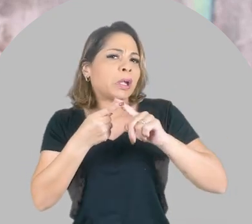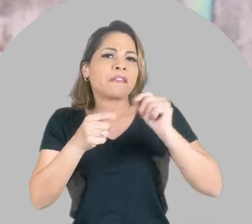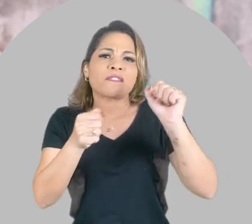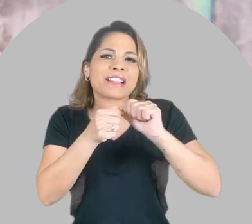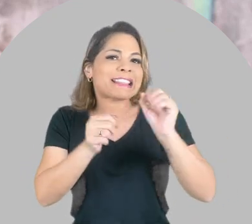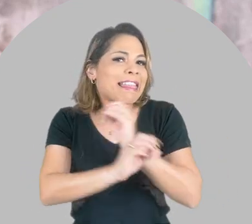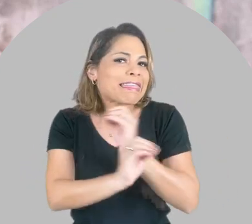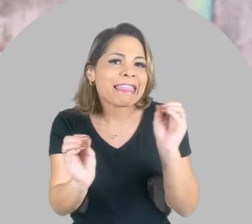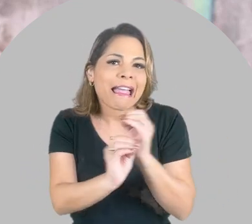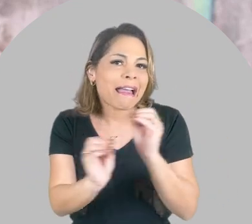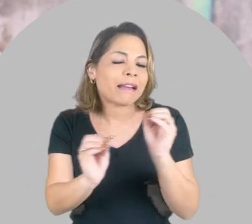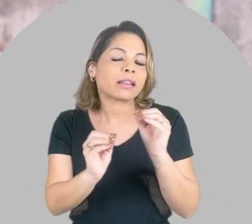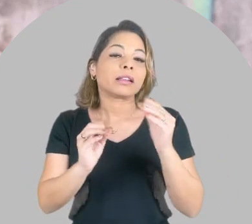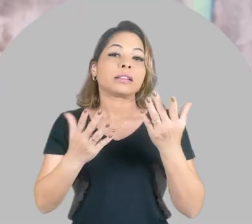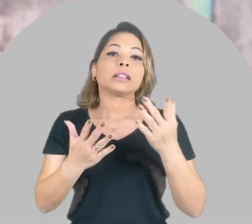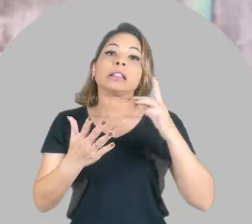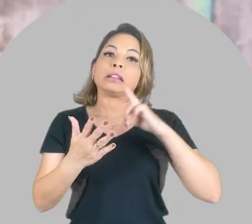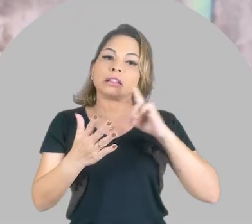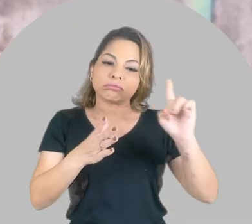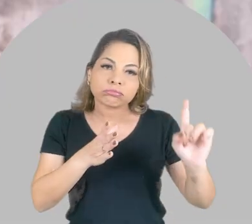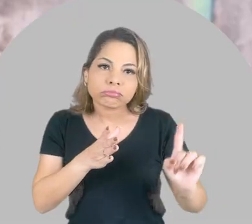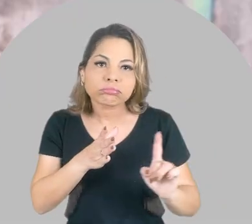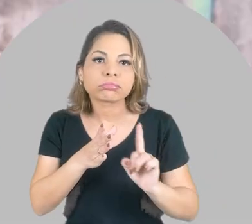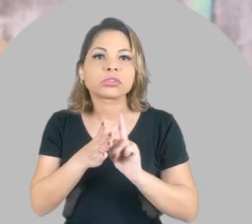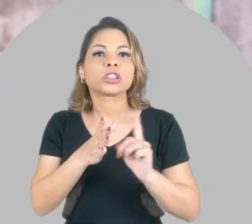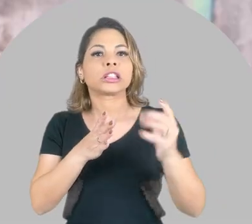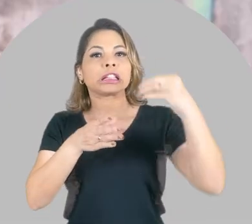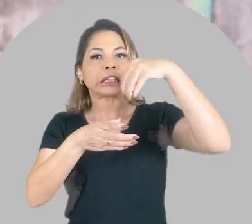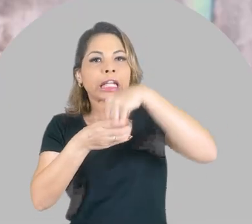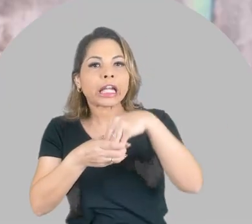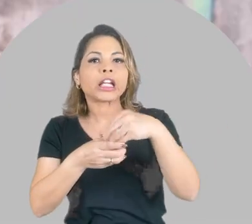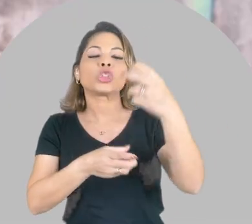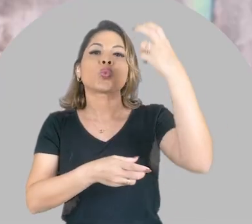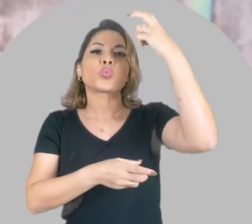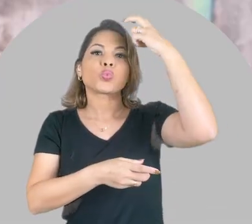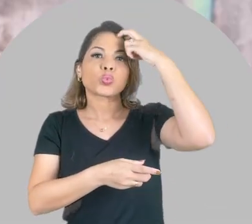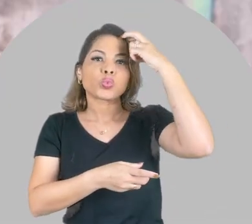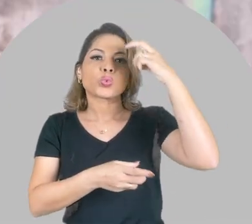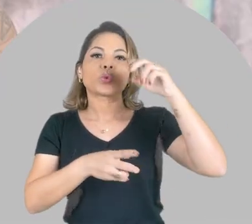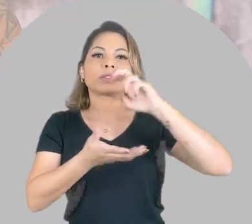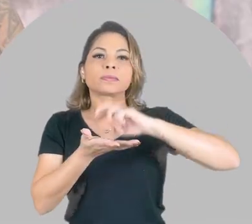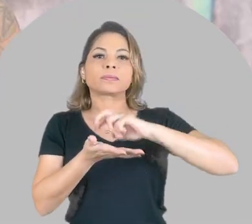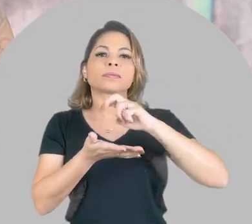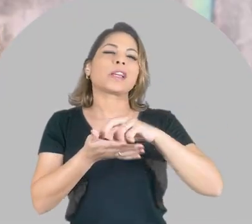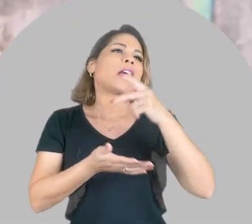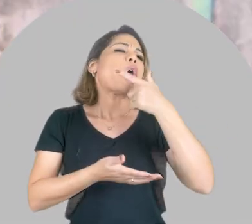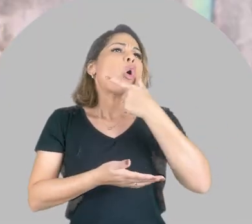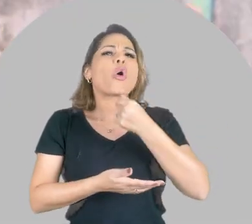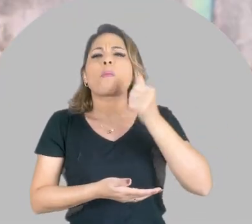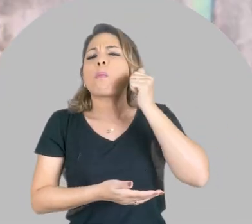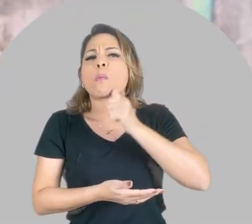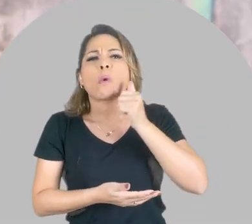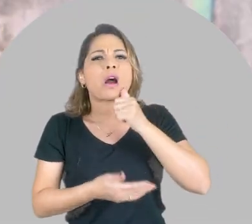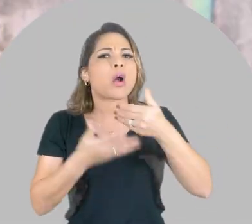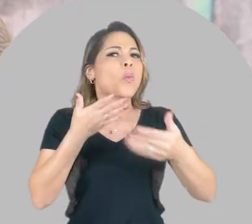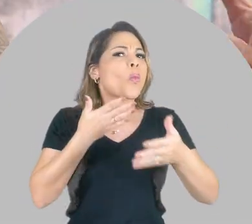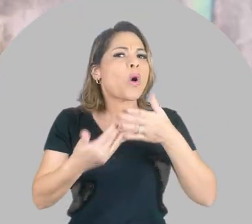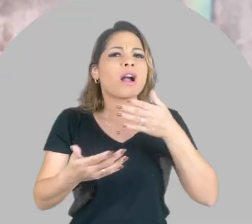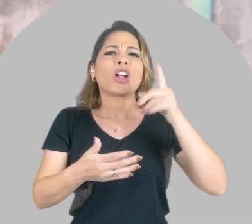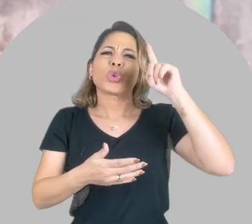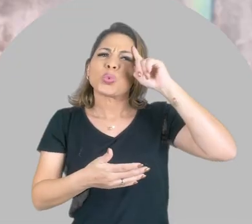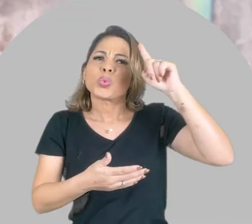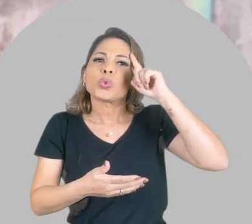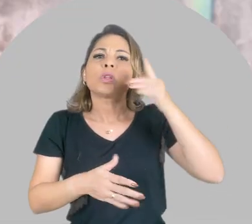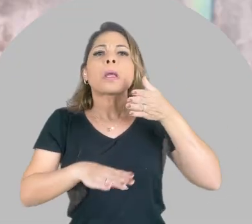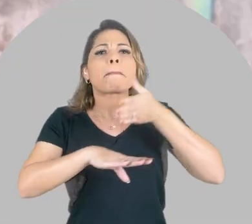nenhum, desde que ele esteja inserido dentro da cultura hip hop. Falando de seu José, Dona Maria aqui, tá com